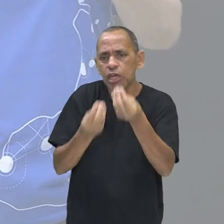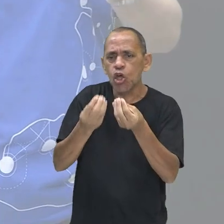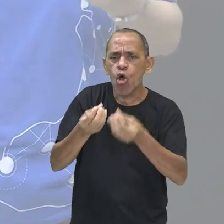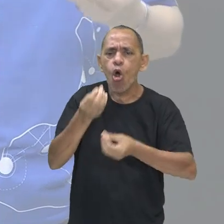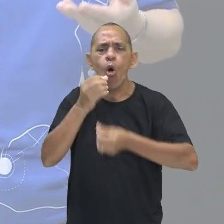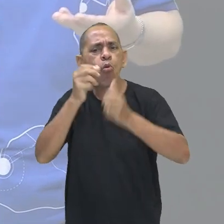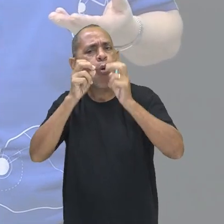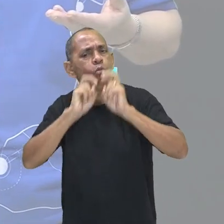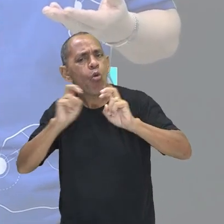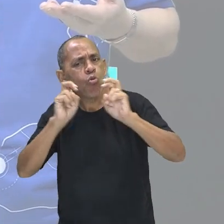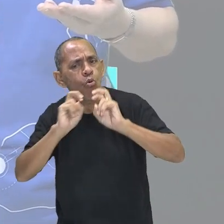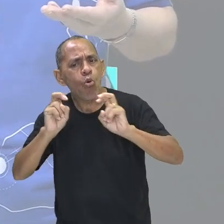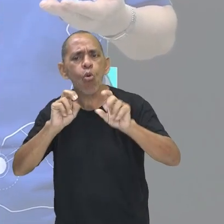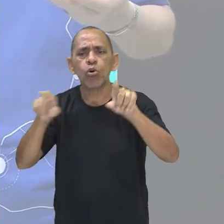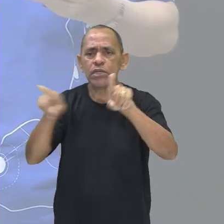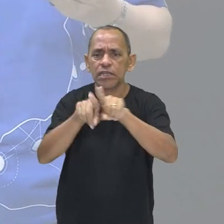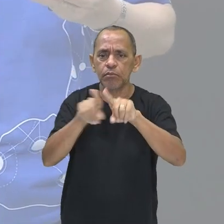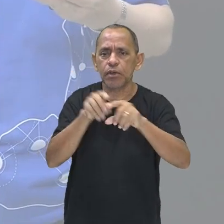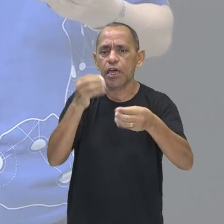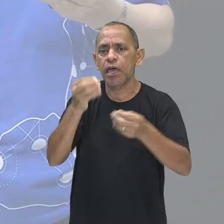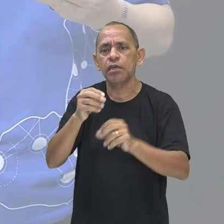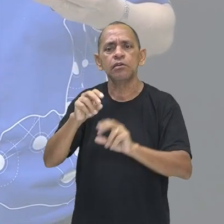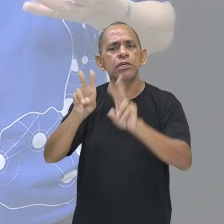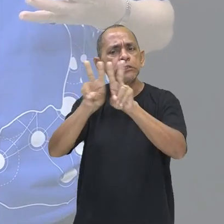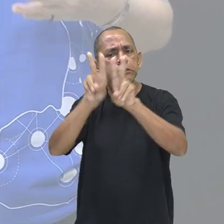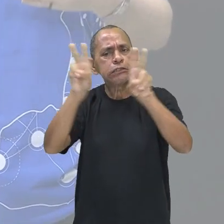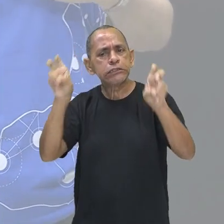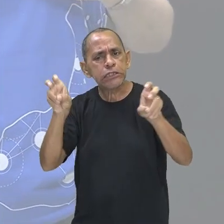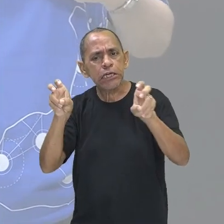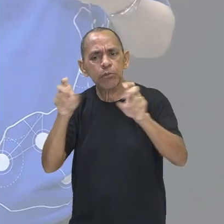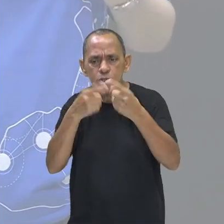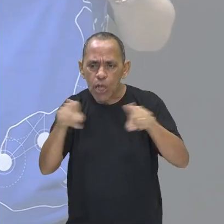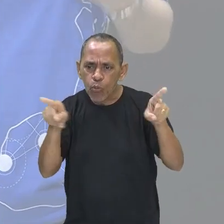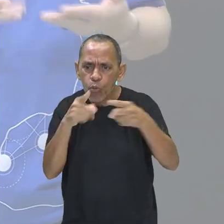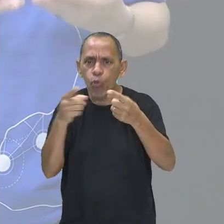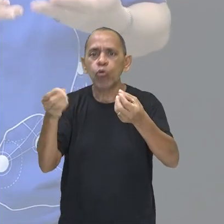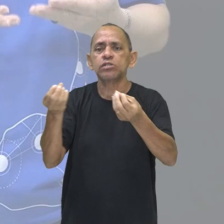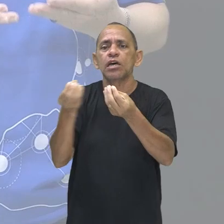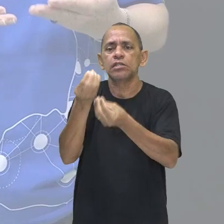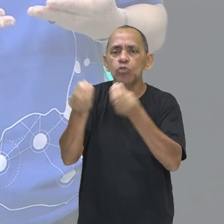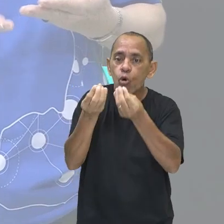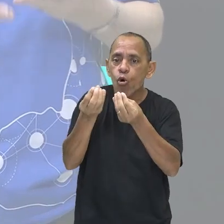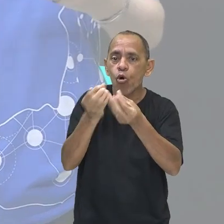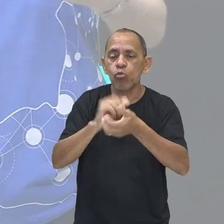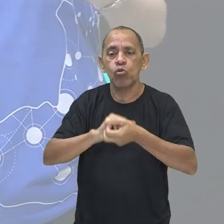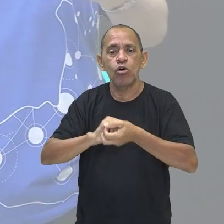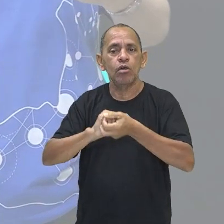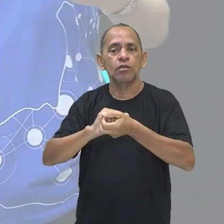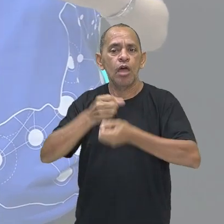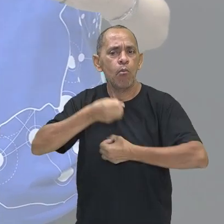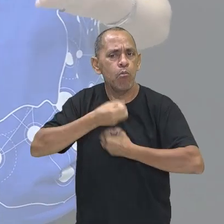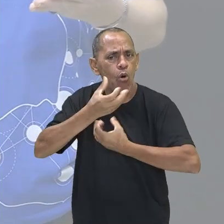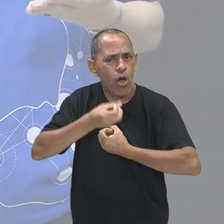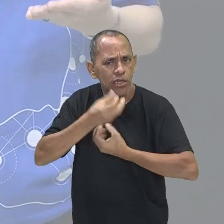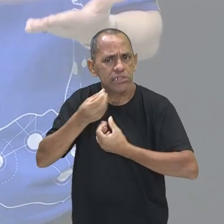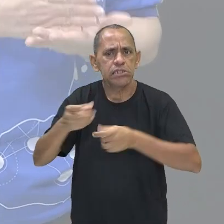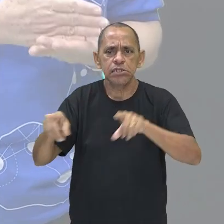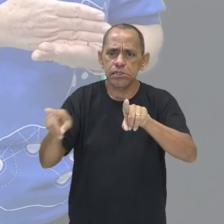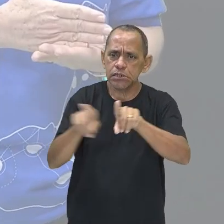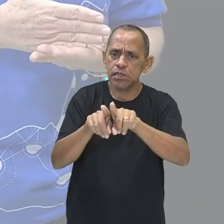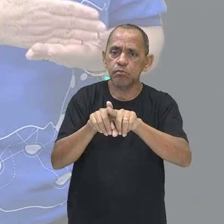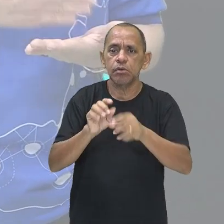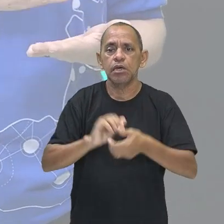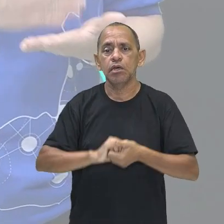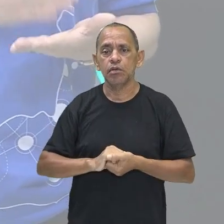eles falavam, a questão da música, a questão poética, né, que eu estou repetindo para vocês essa questão, a